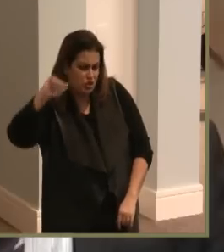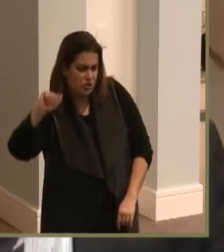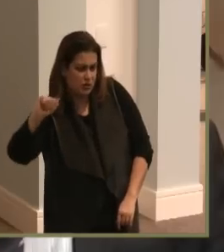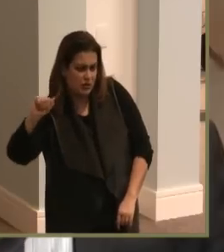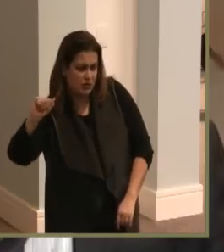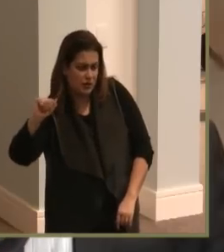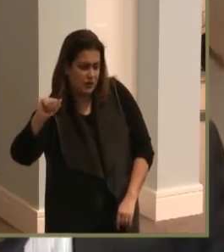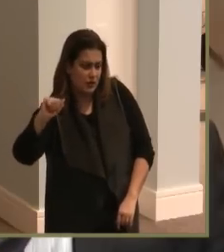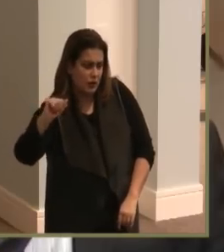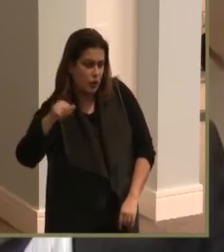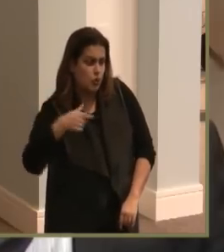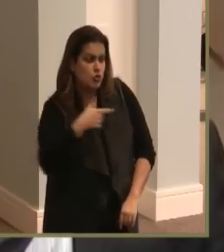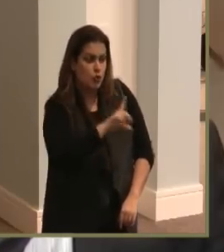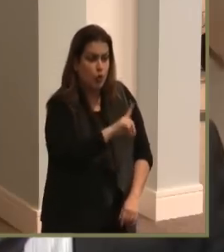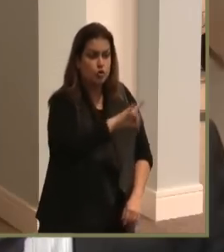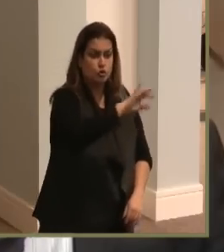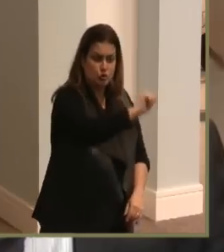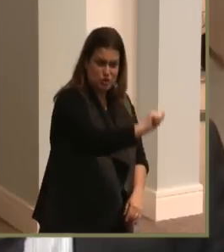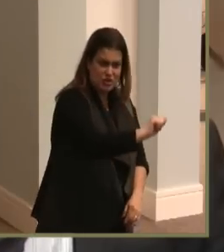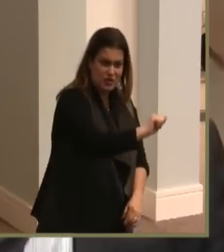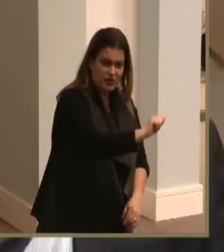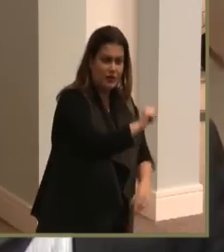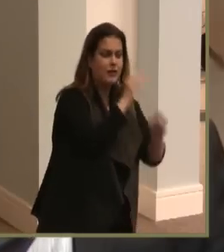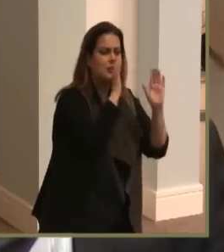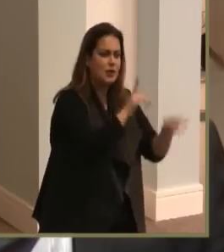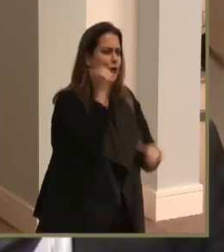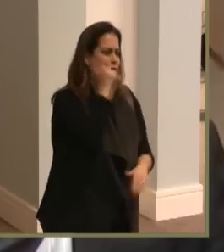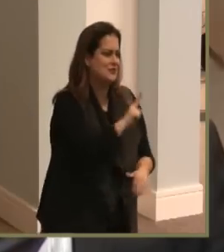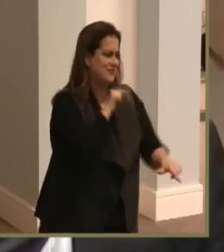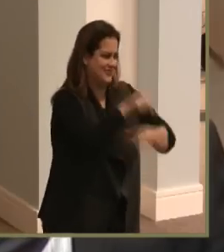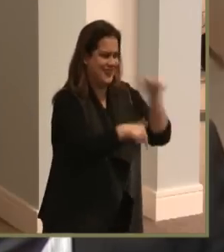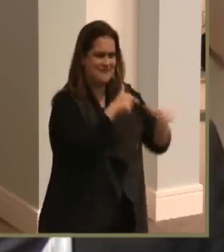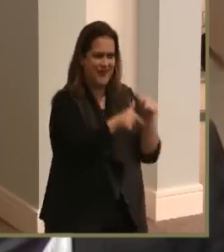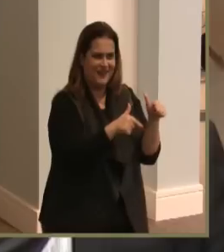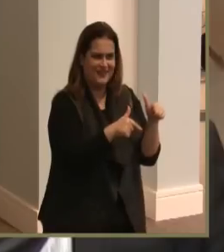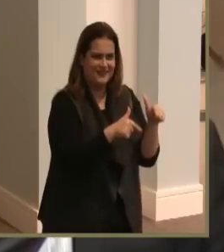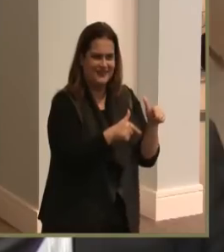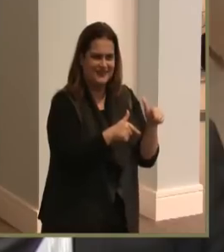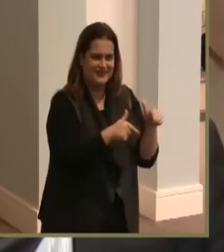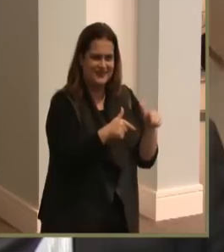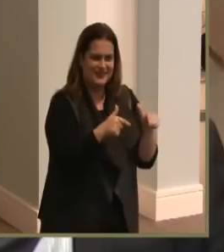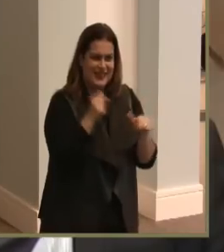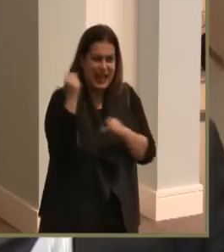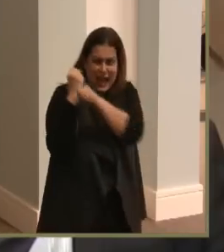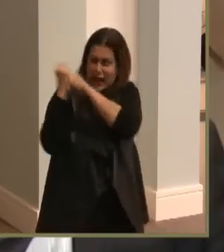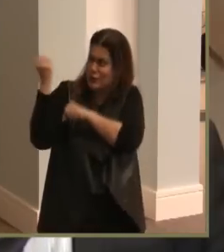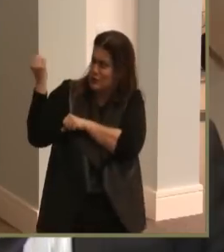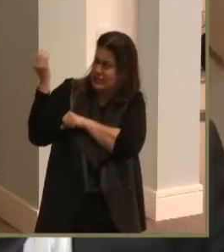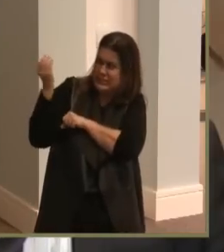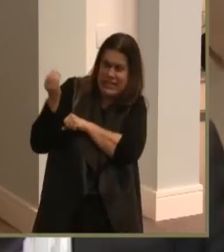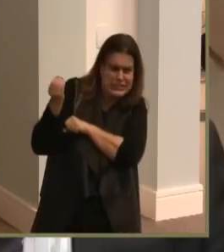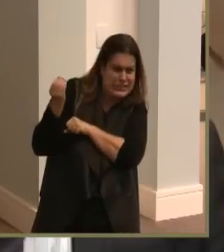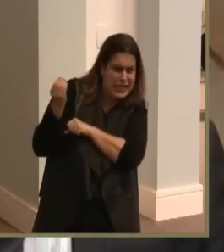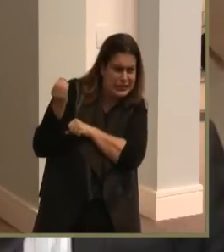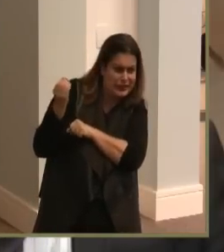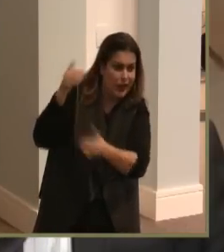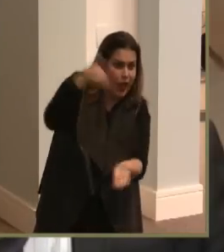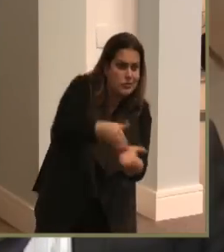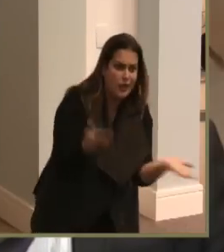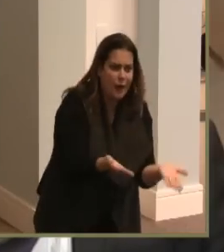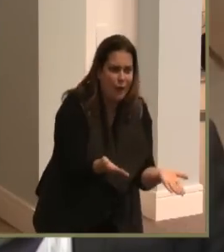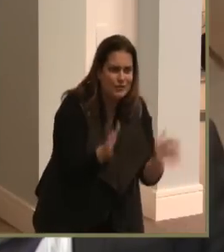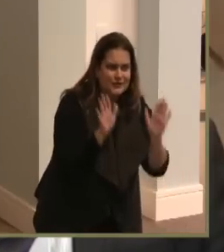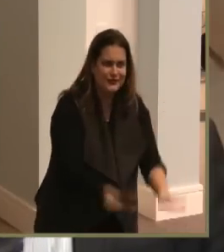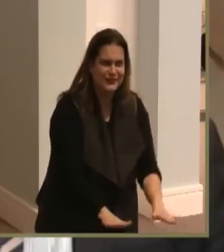aqui no outro dia eu já estava empregado, lá na década de 60. Que lugar da prosperidade, que lugar da bênção do Senhor.